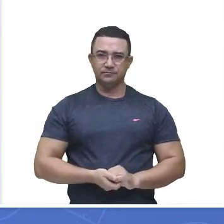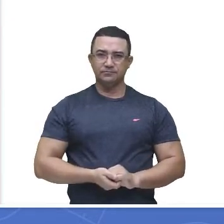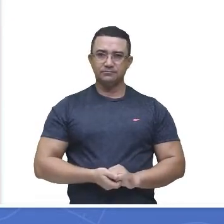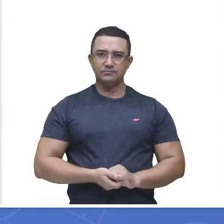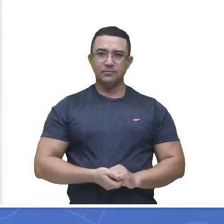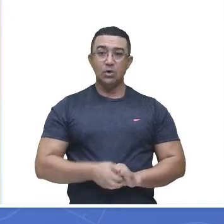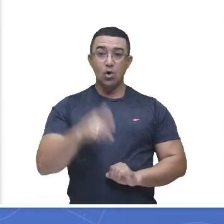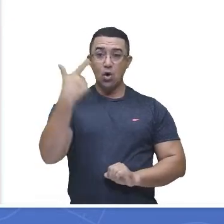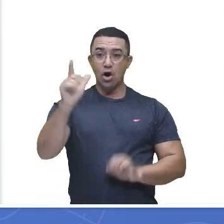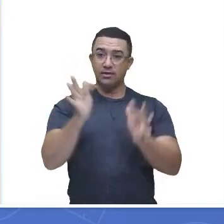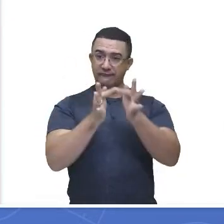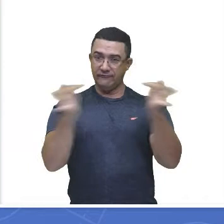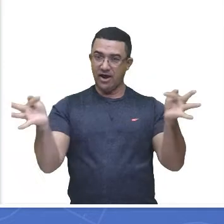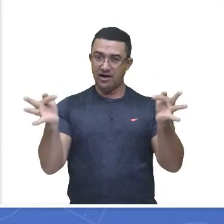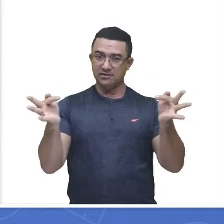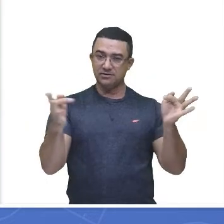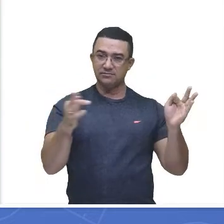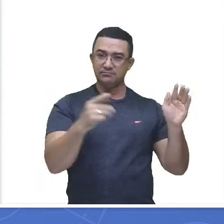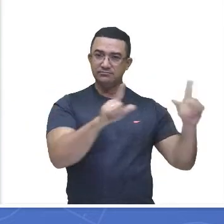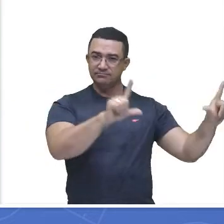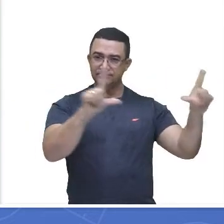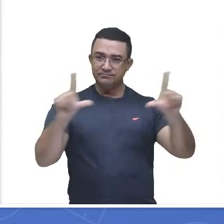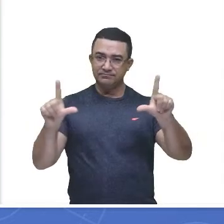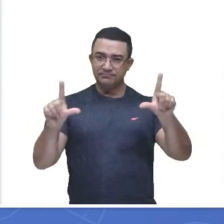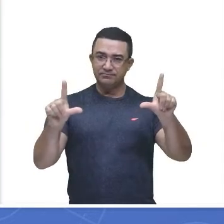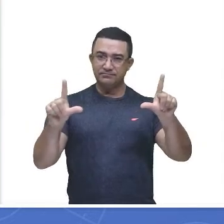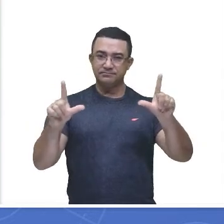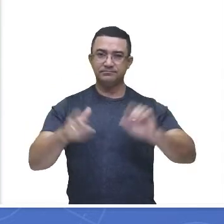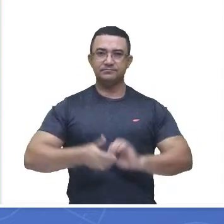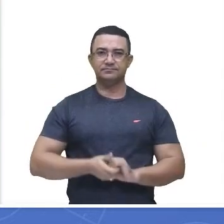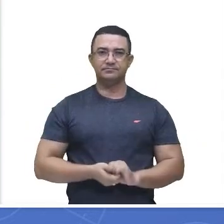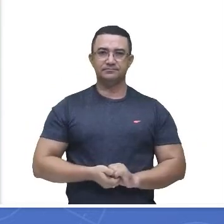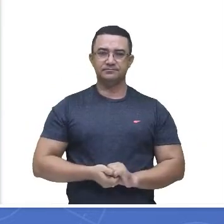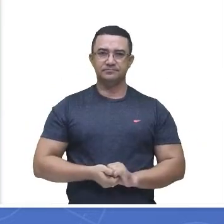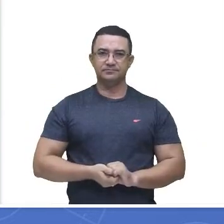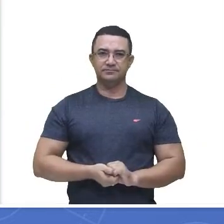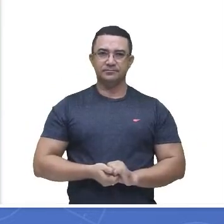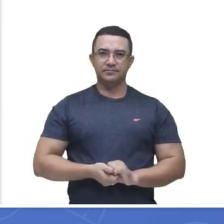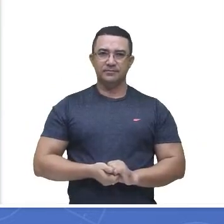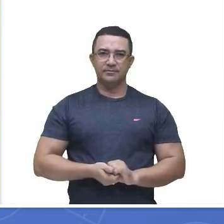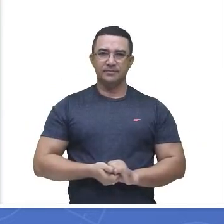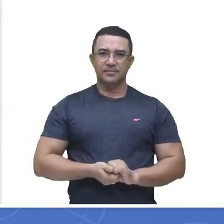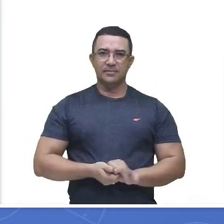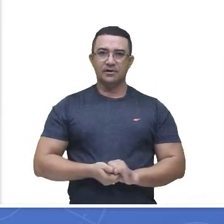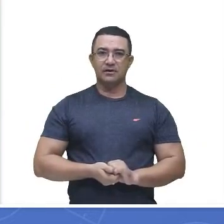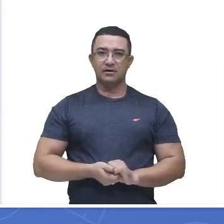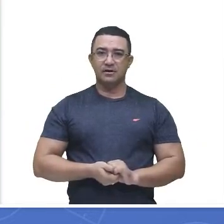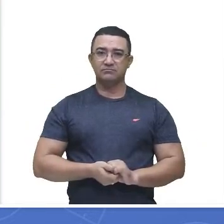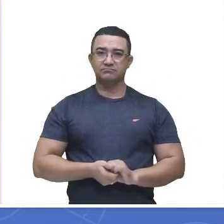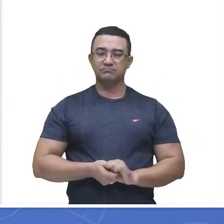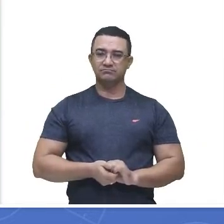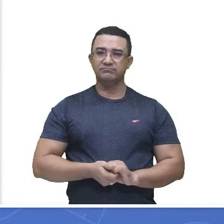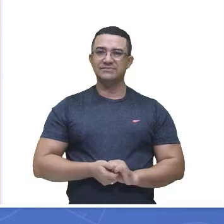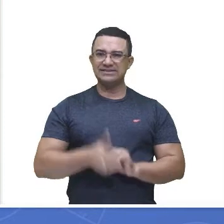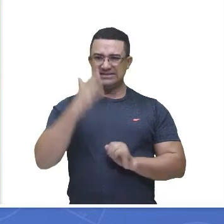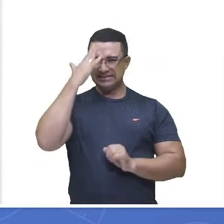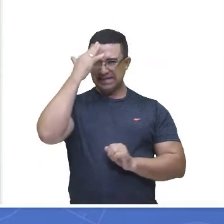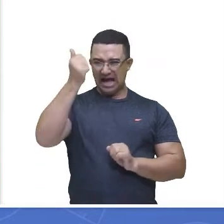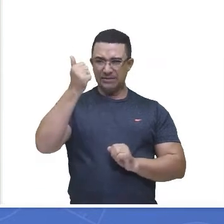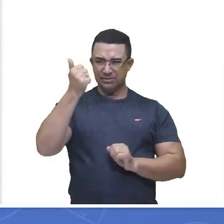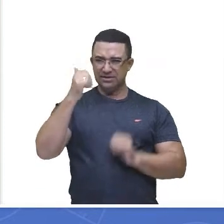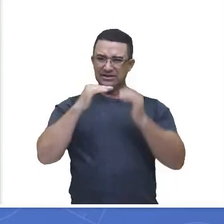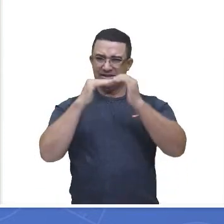uma outra expressão aqui, um outro desejo de outra pessoa, que é: a pesar de las desigualdades